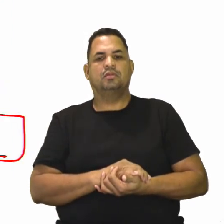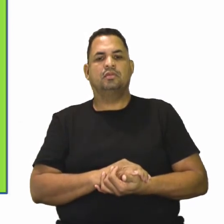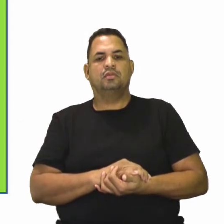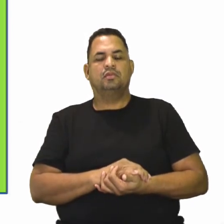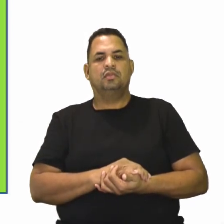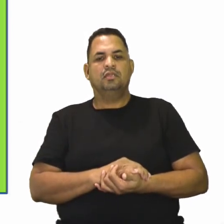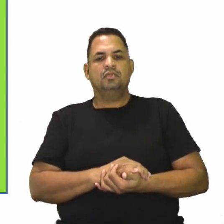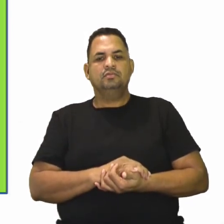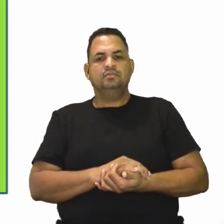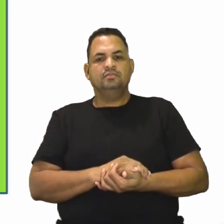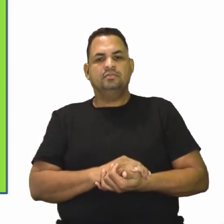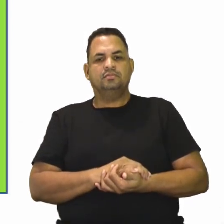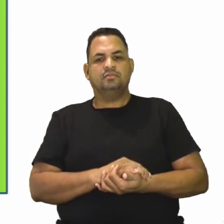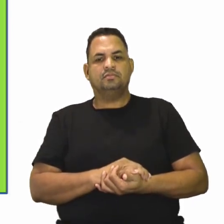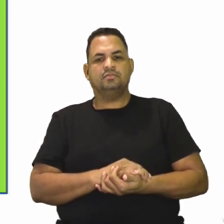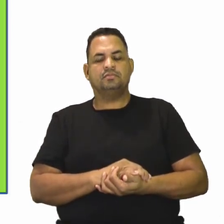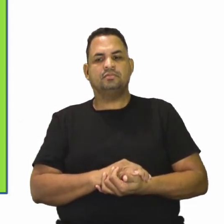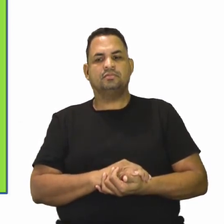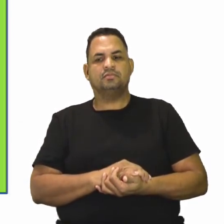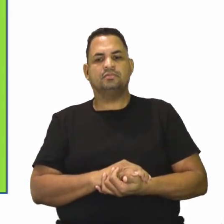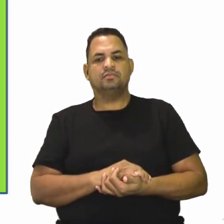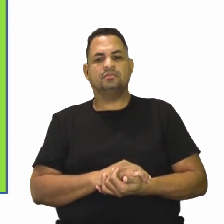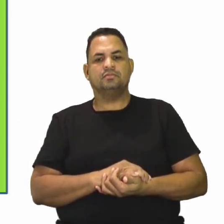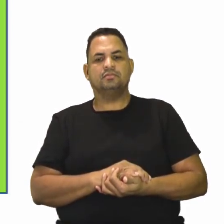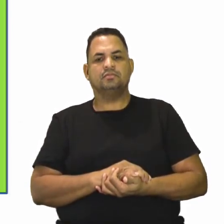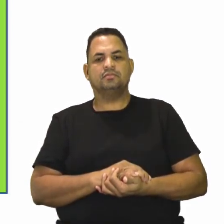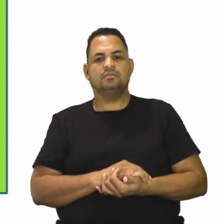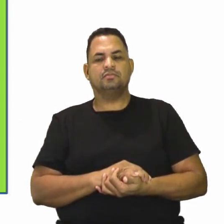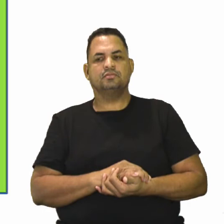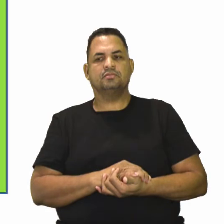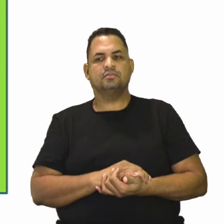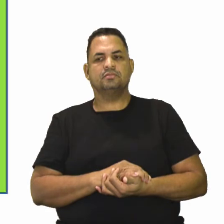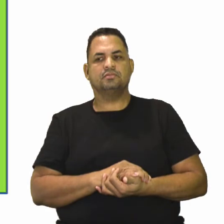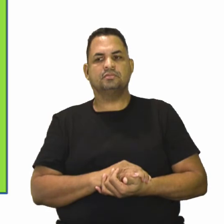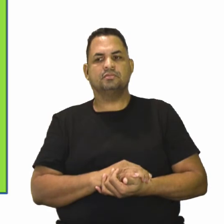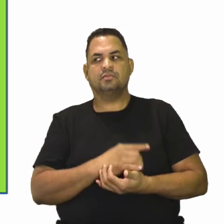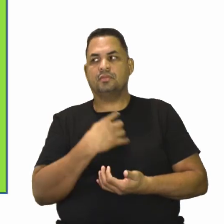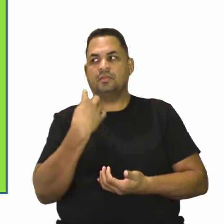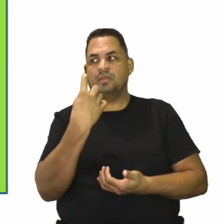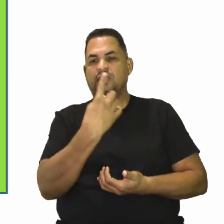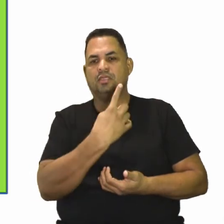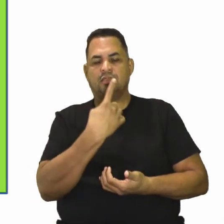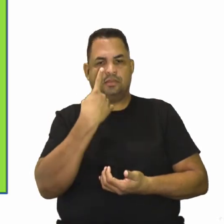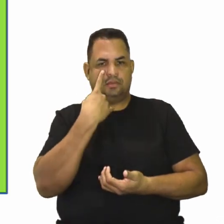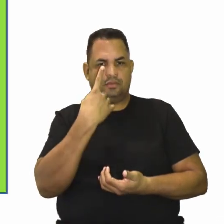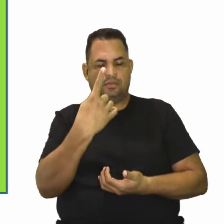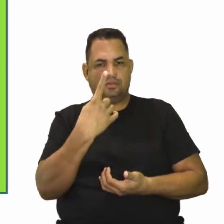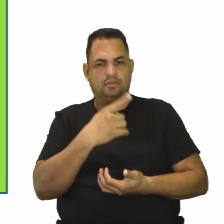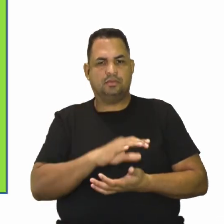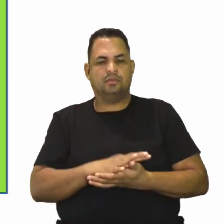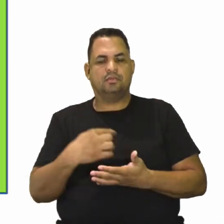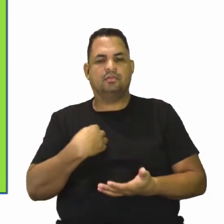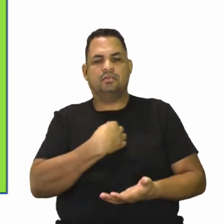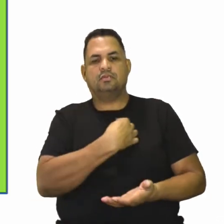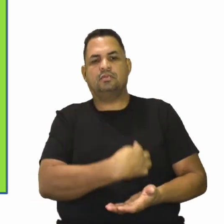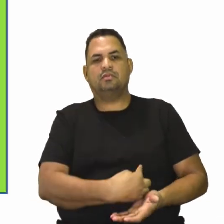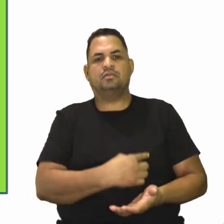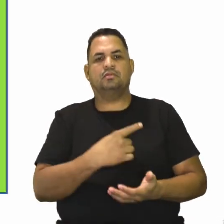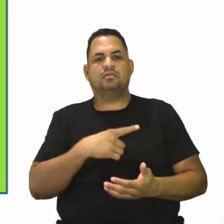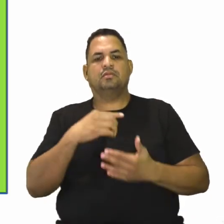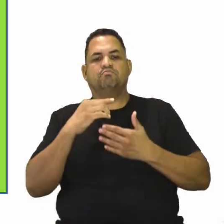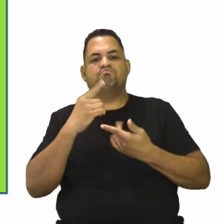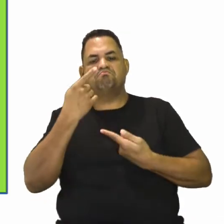tá? Então, a gente olha esse ranking aqui e nós vamos observar que a China aí tem